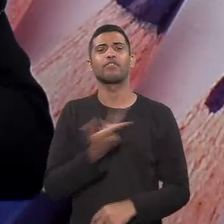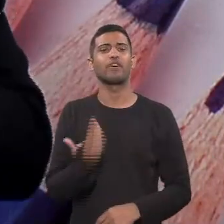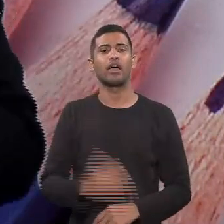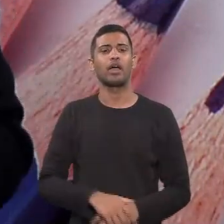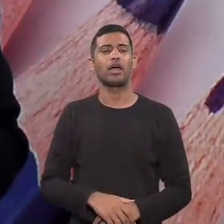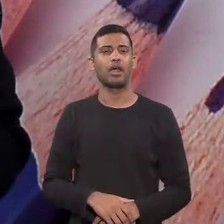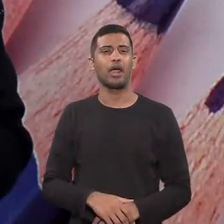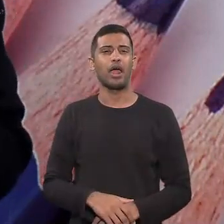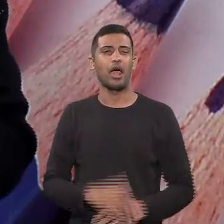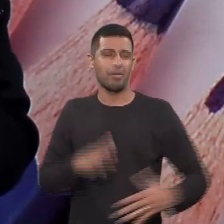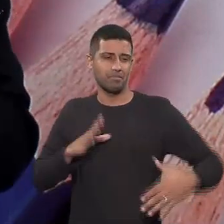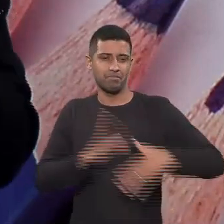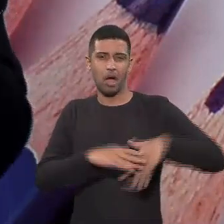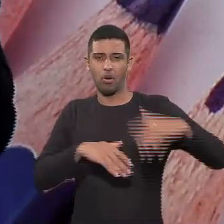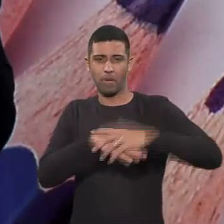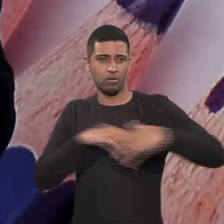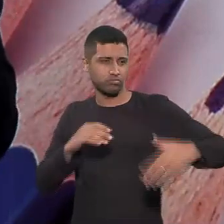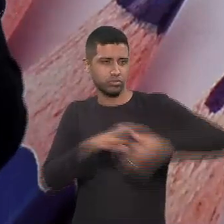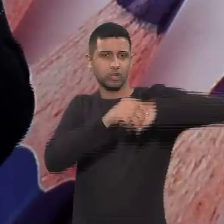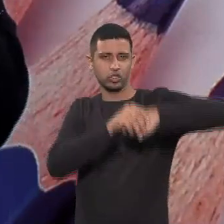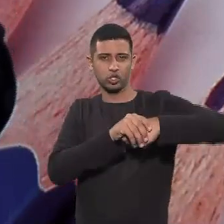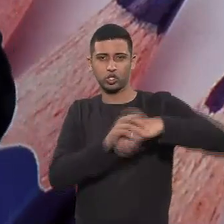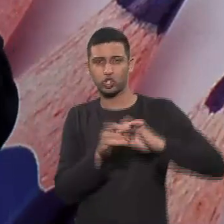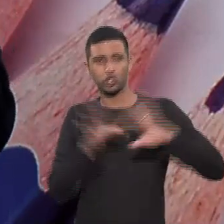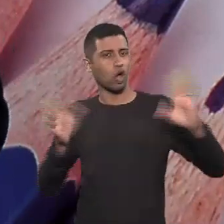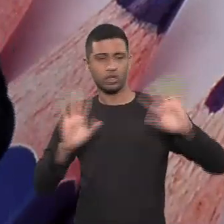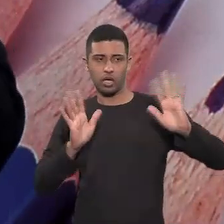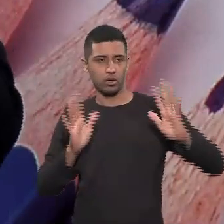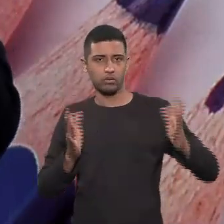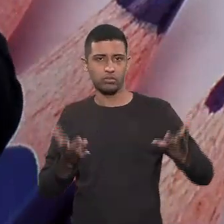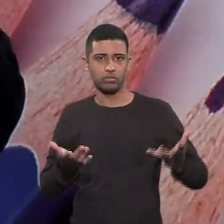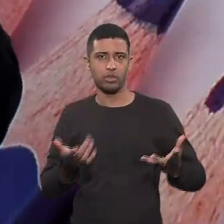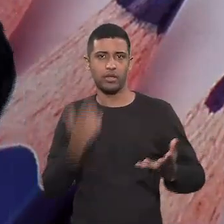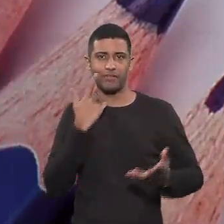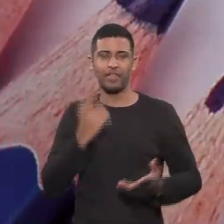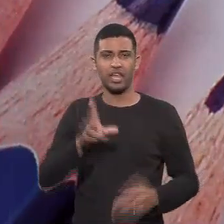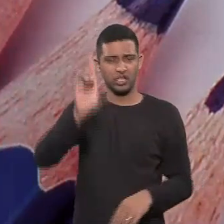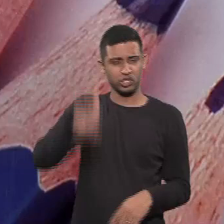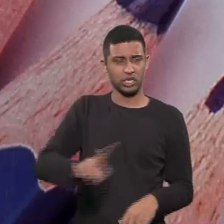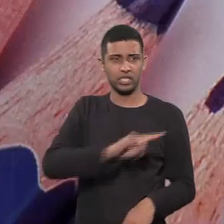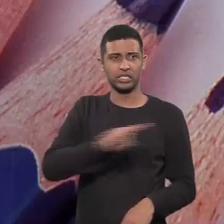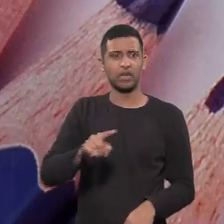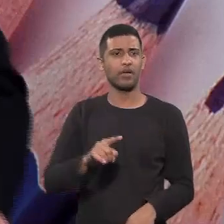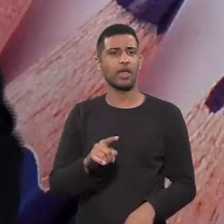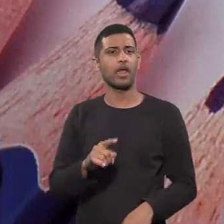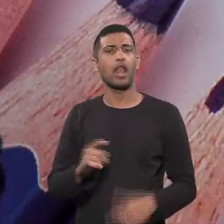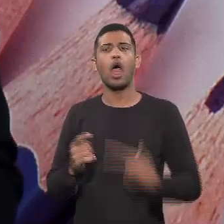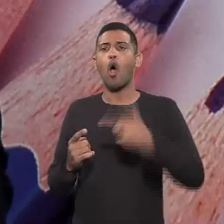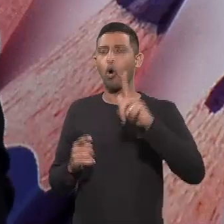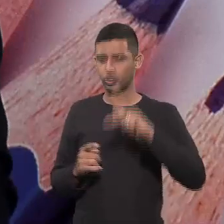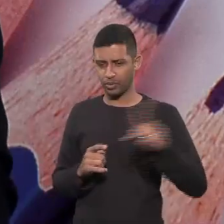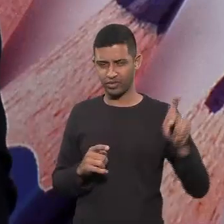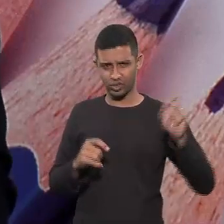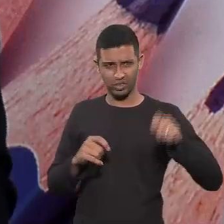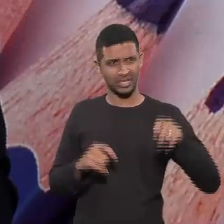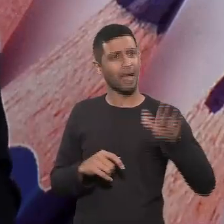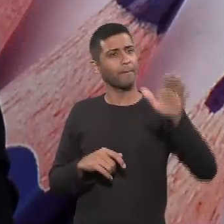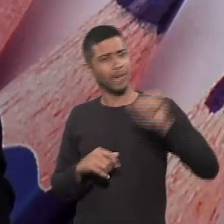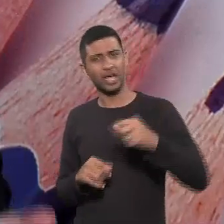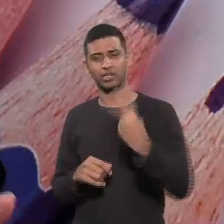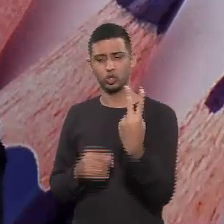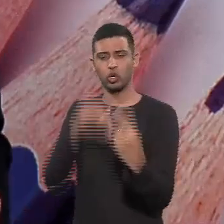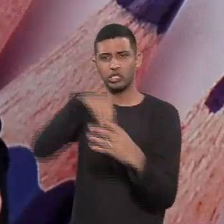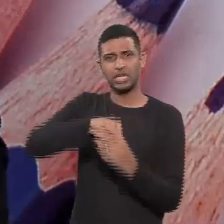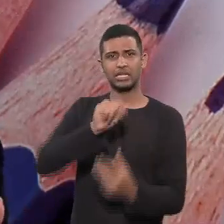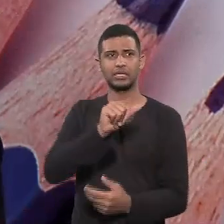solta a mão do outro. Porque muitas vezes a direção também não vai ter um professor a mais para colocar ali na sala de aula. A gente sabe